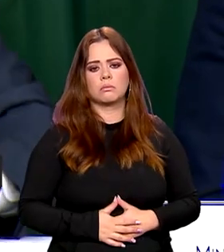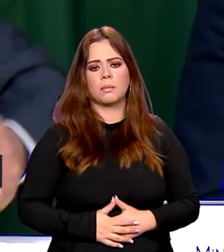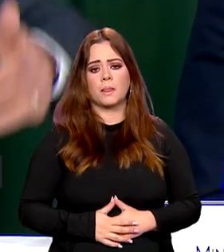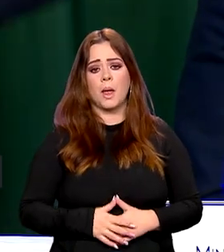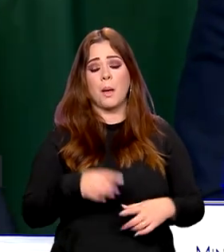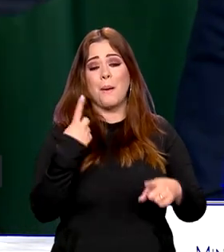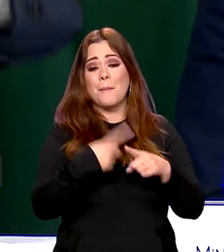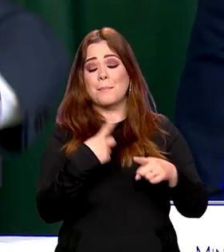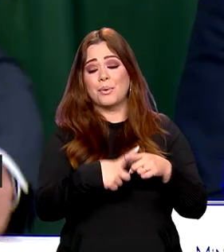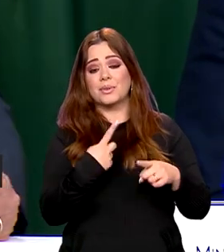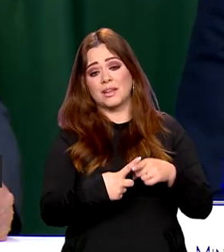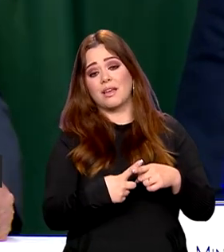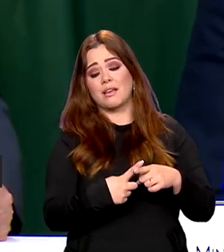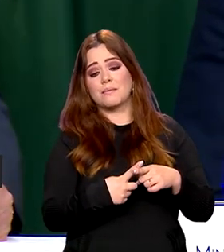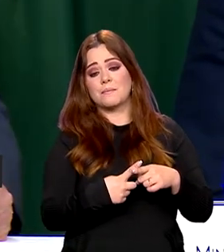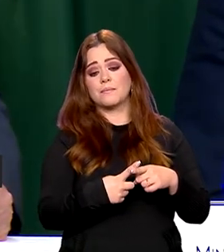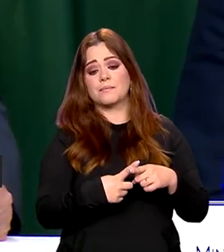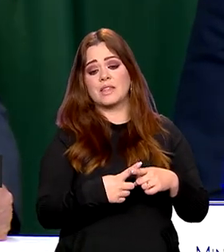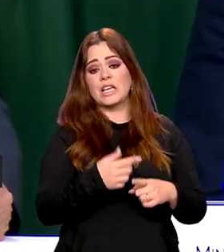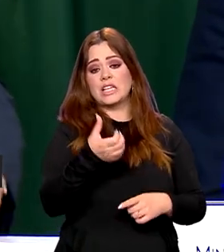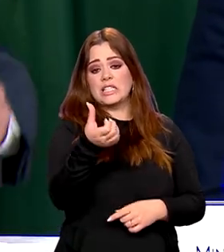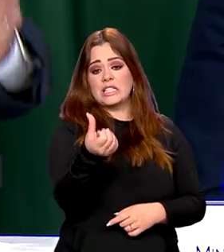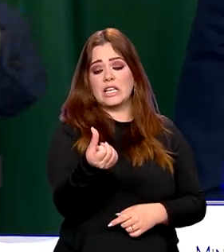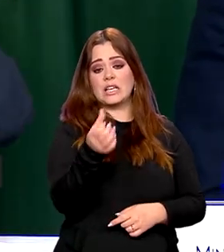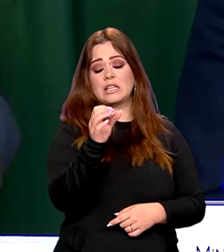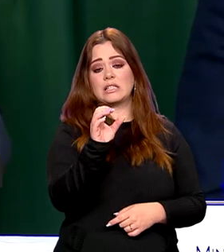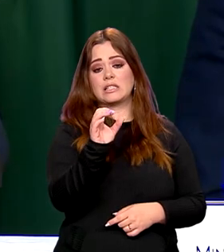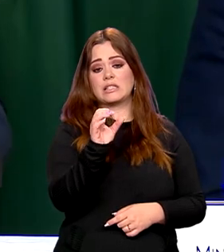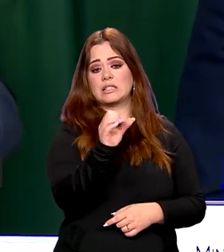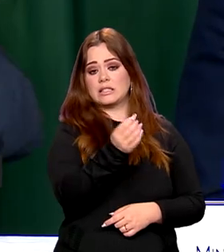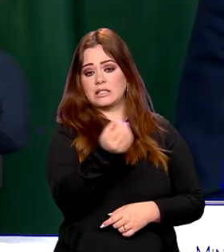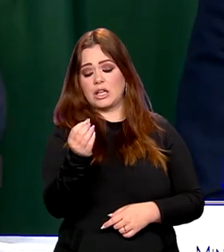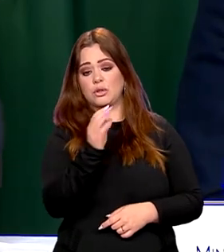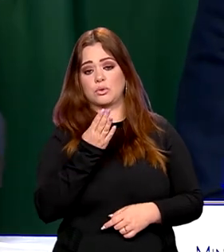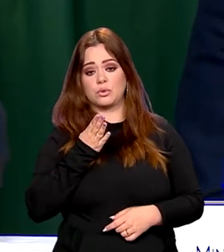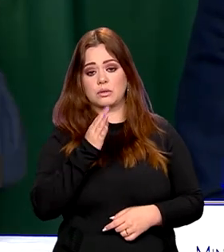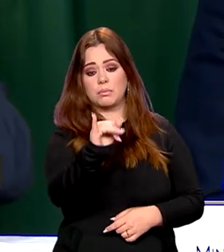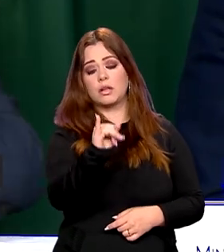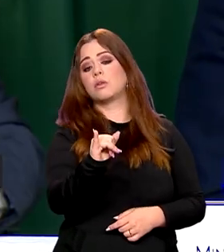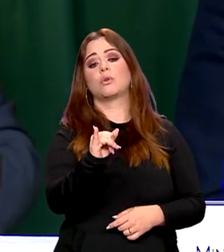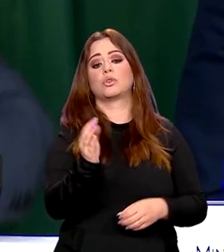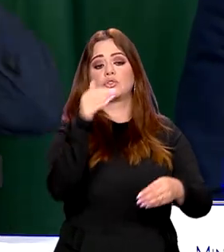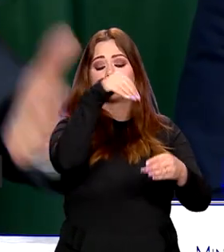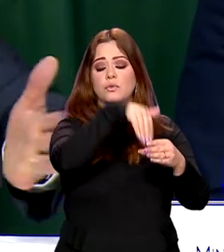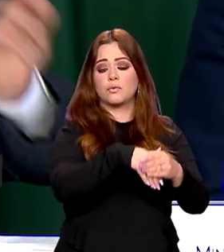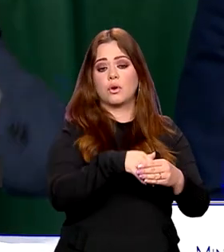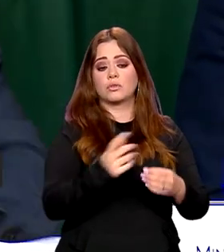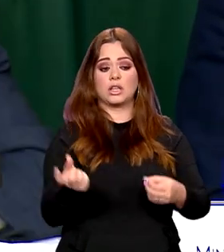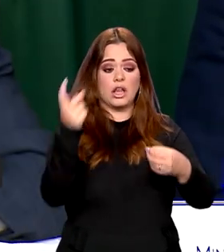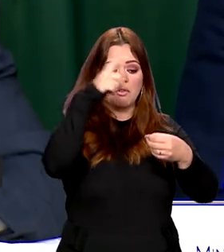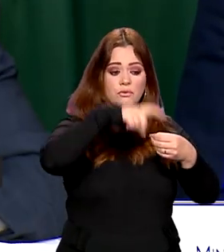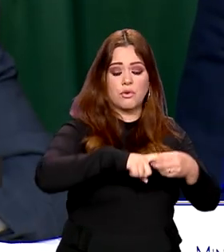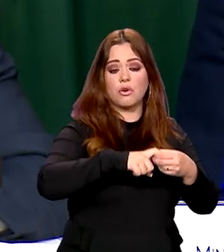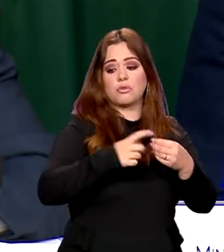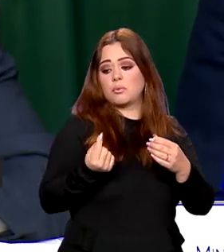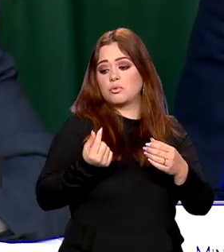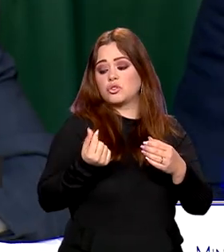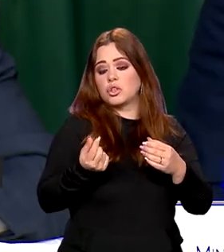Por que que se tomou quase 600 bilhões de votos do BNDES, que ao invés de investir, devolveu para o Tesouro? Para o Tesouro fazer o